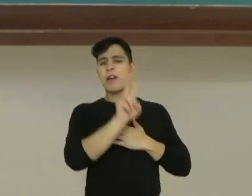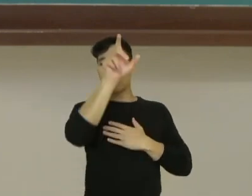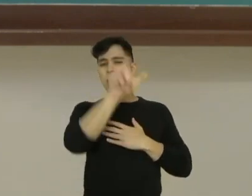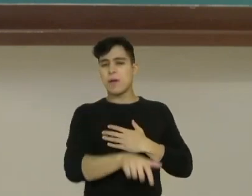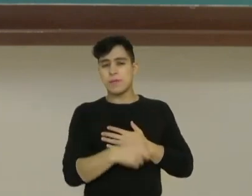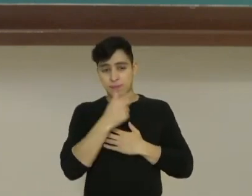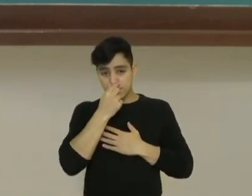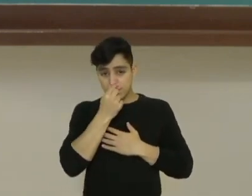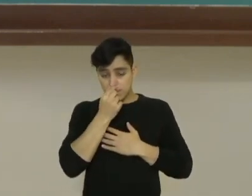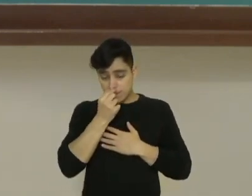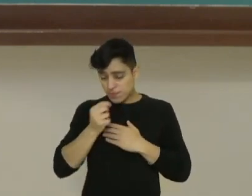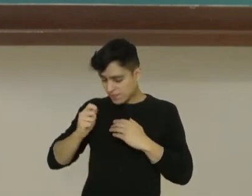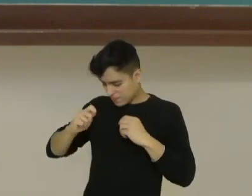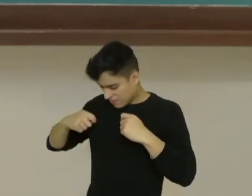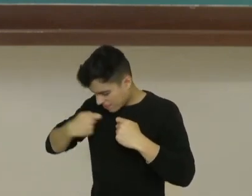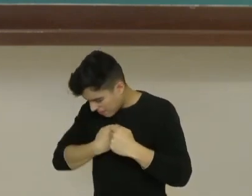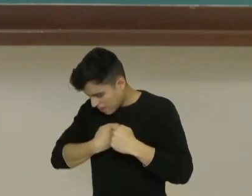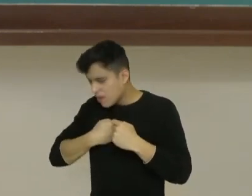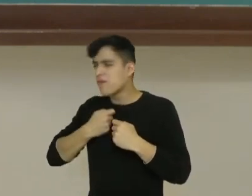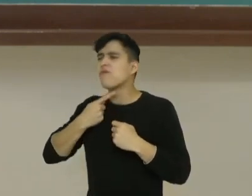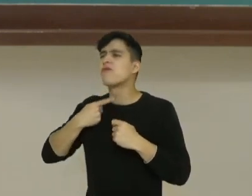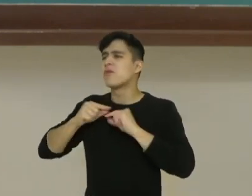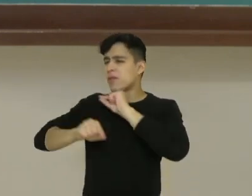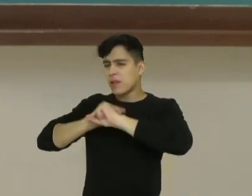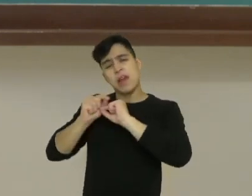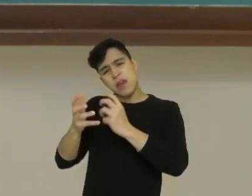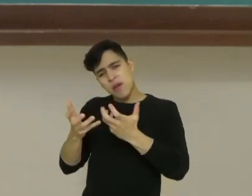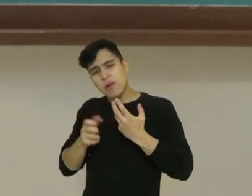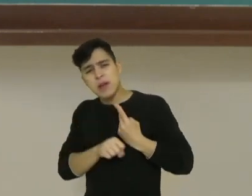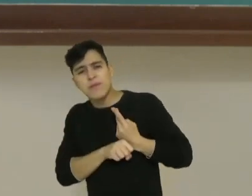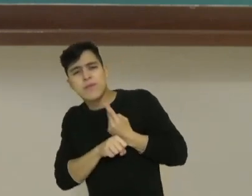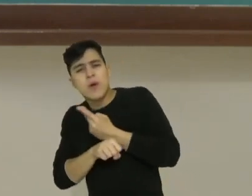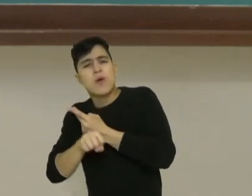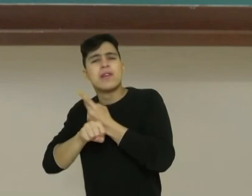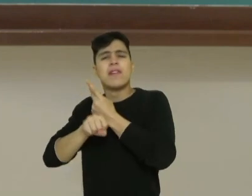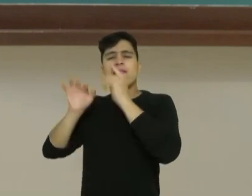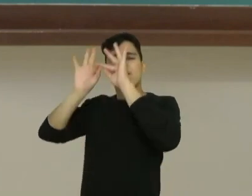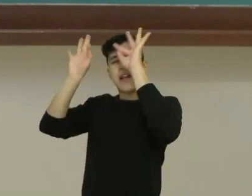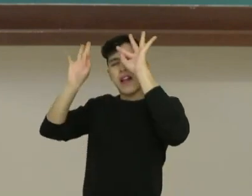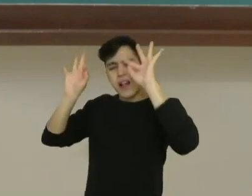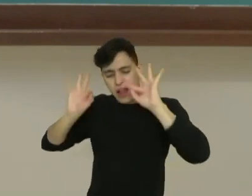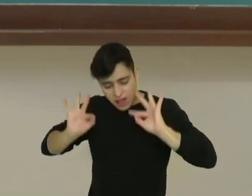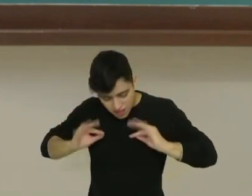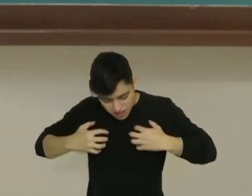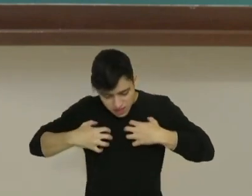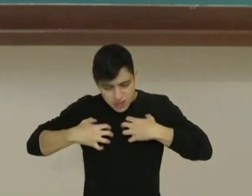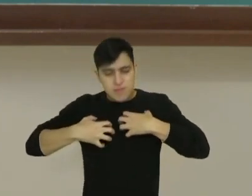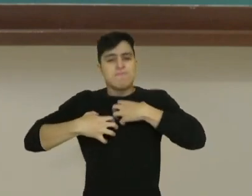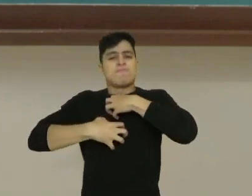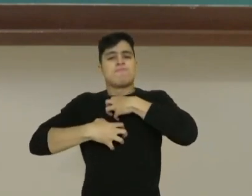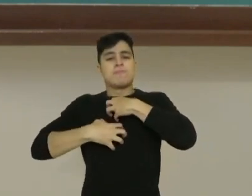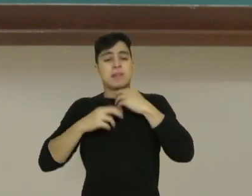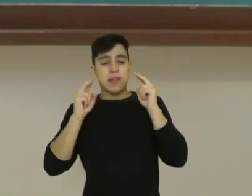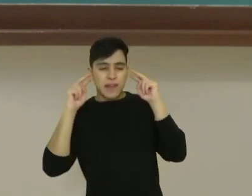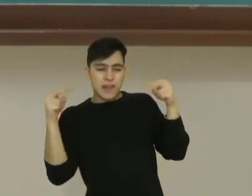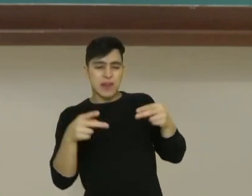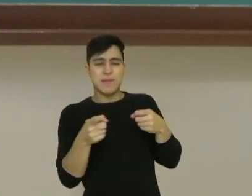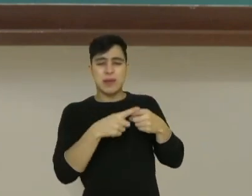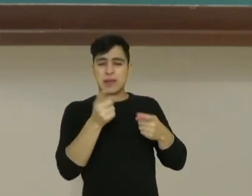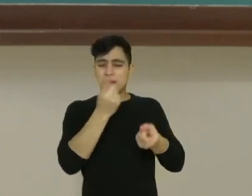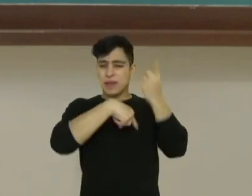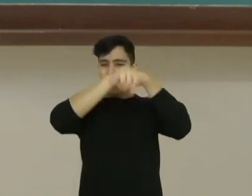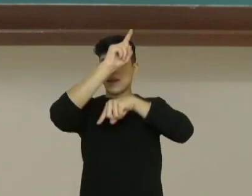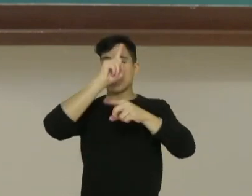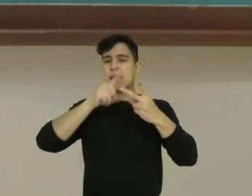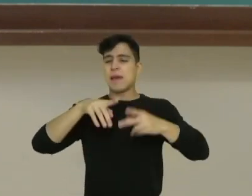buscar realizar as suas vontades, buscando ser feliz. E aí também vemos um avanço, né, na medicina, na